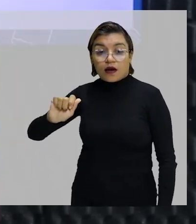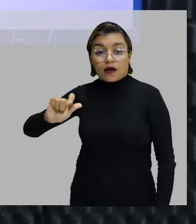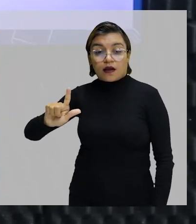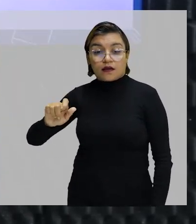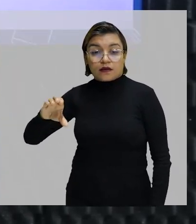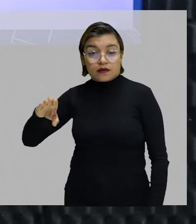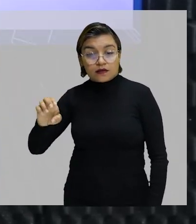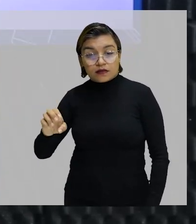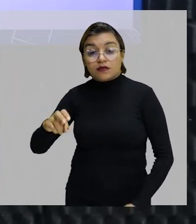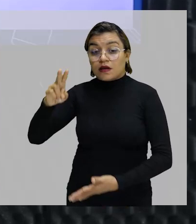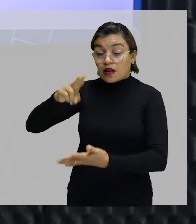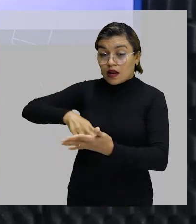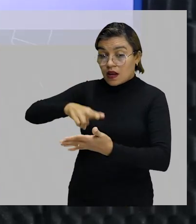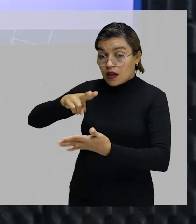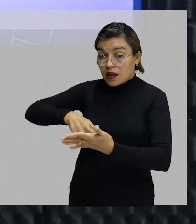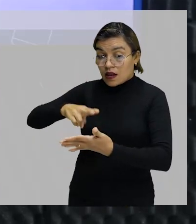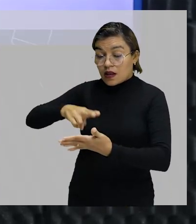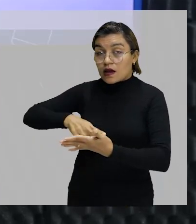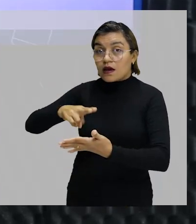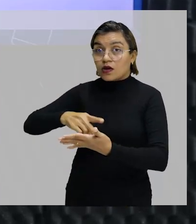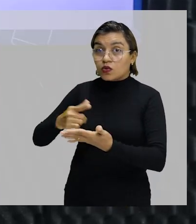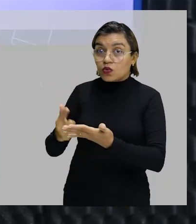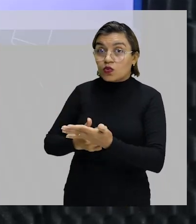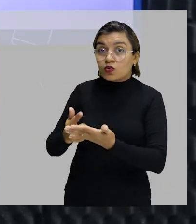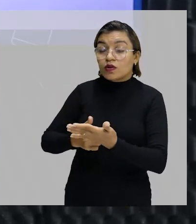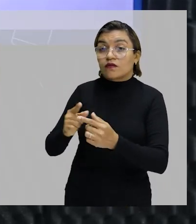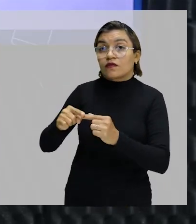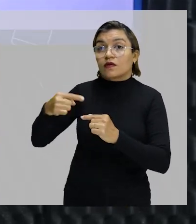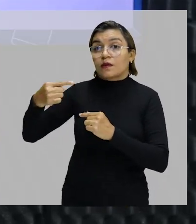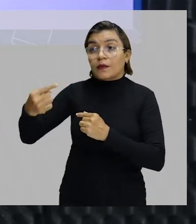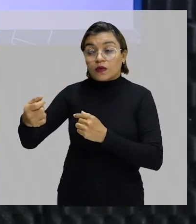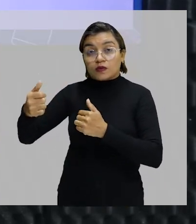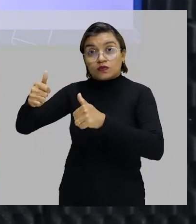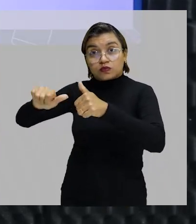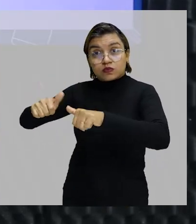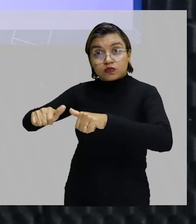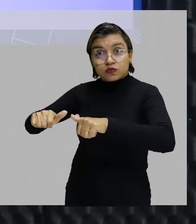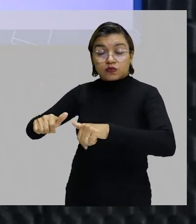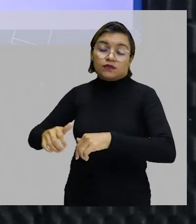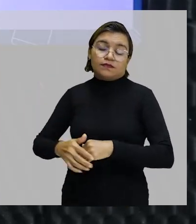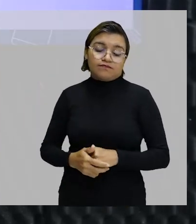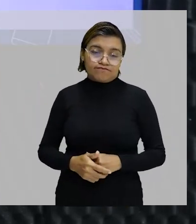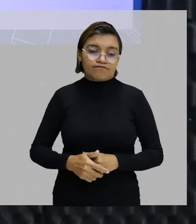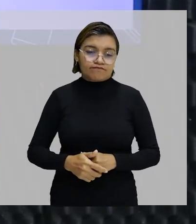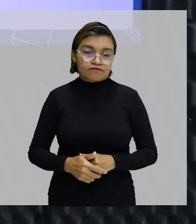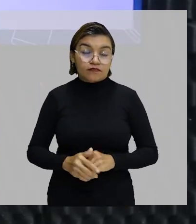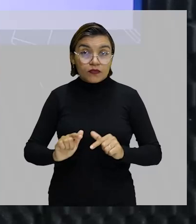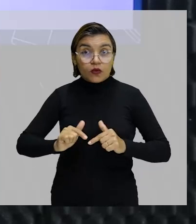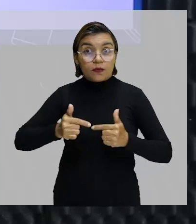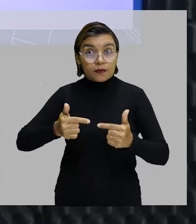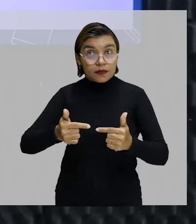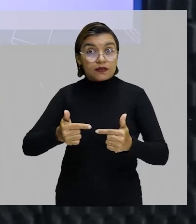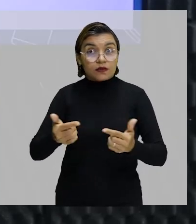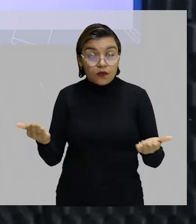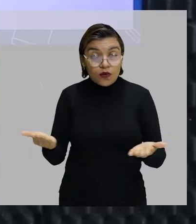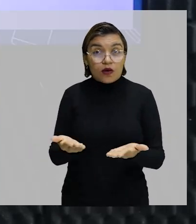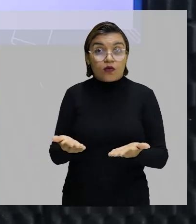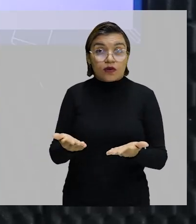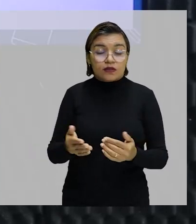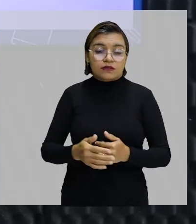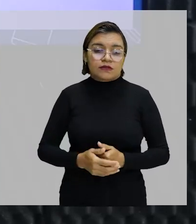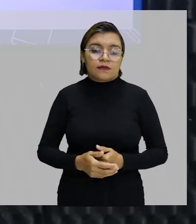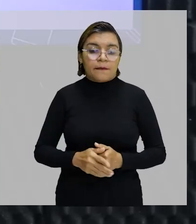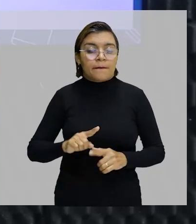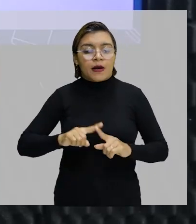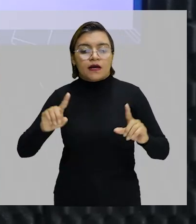o seu próximo teste. Tá? Então, é uma ação que está acontecendo agora. Só que eu dei um complemento a mais.